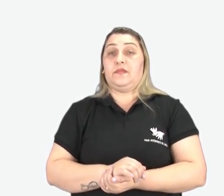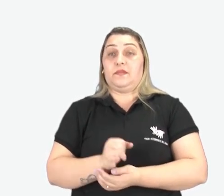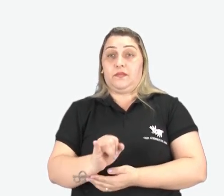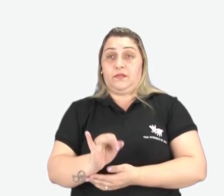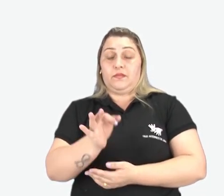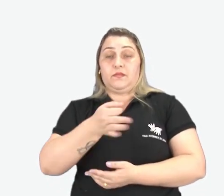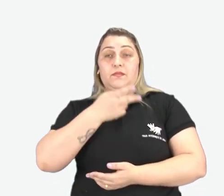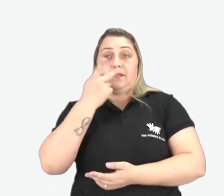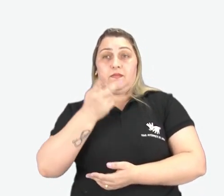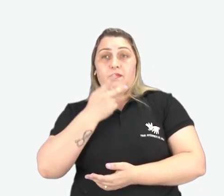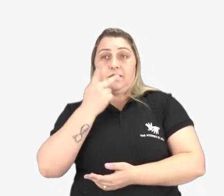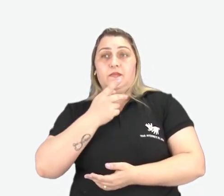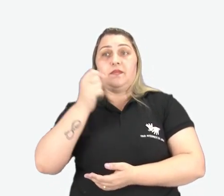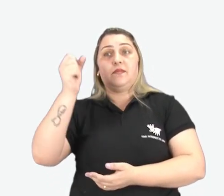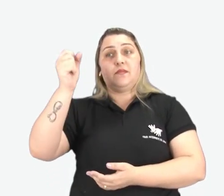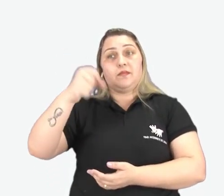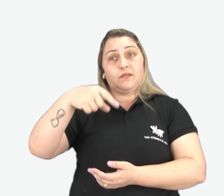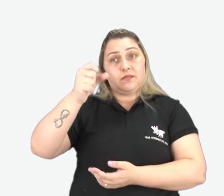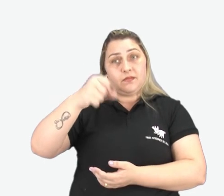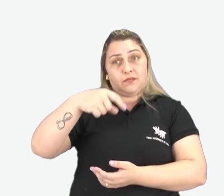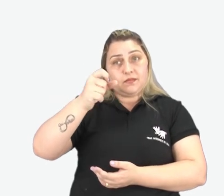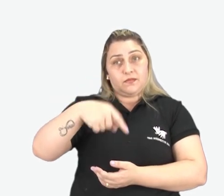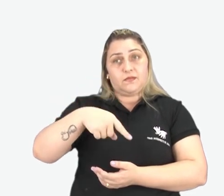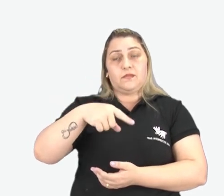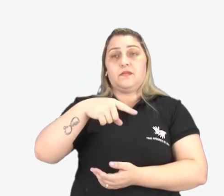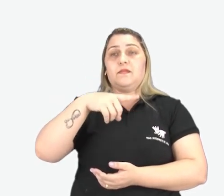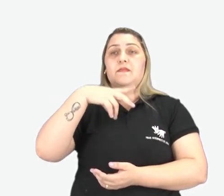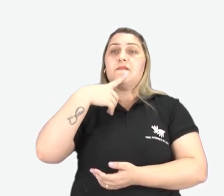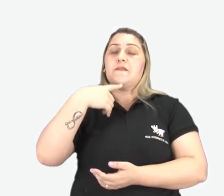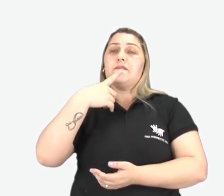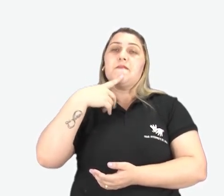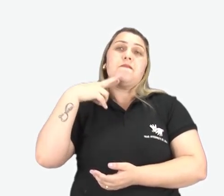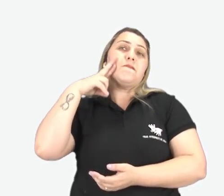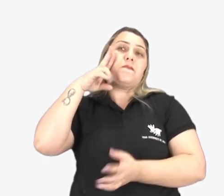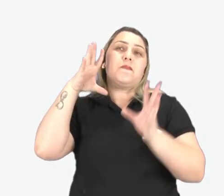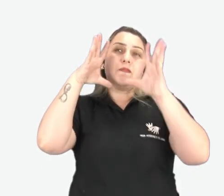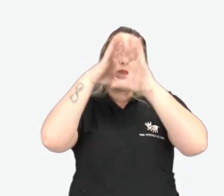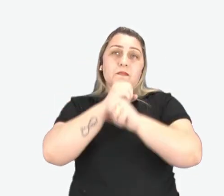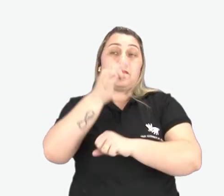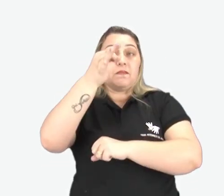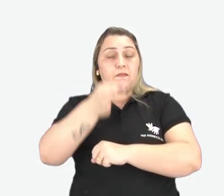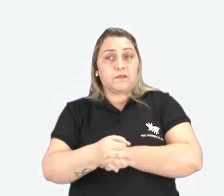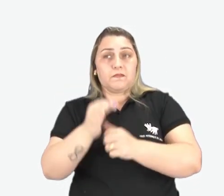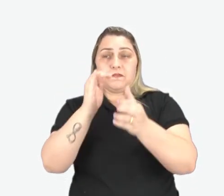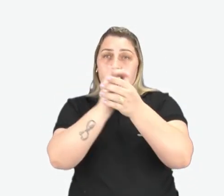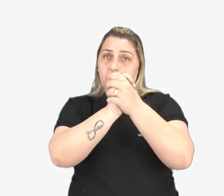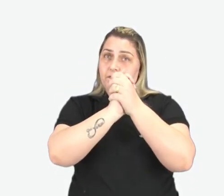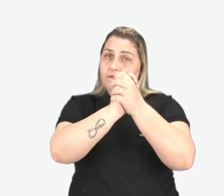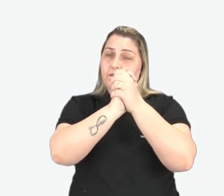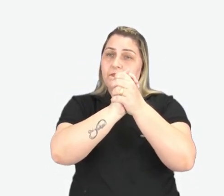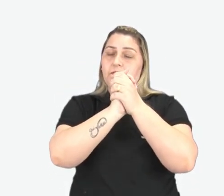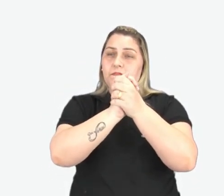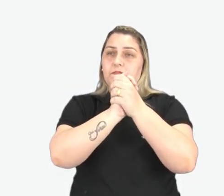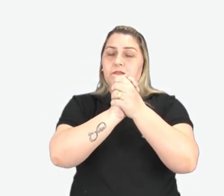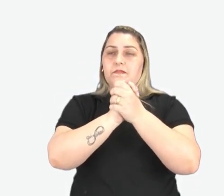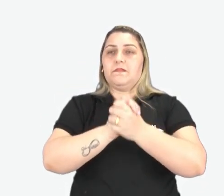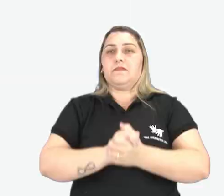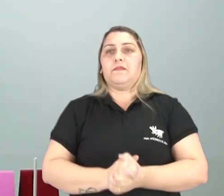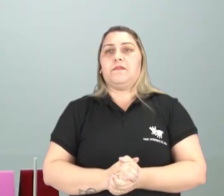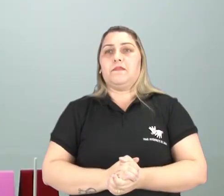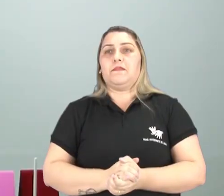acertar se você disse que é o azul vermelho e pink você acertou parabéns